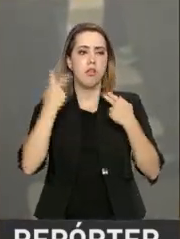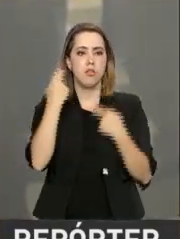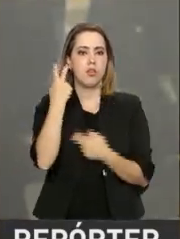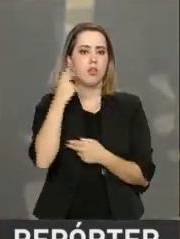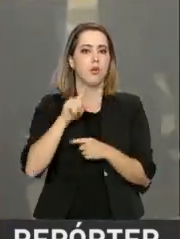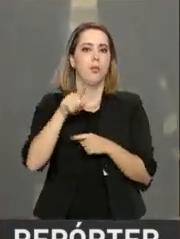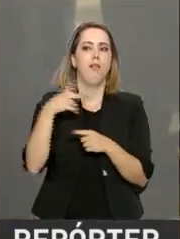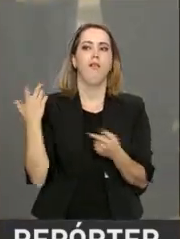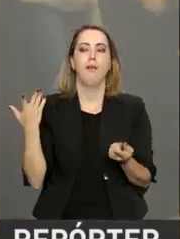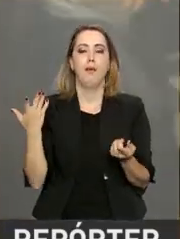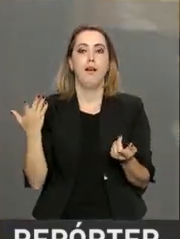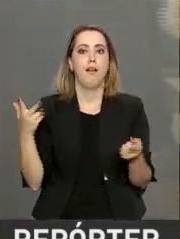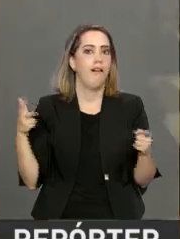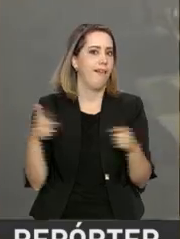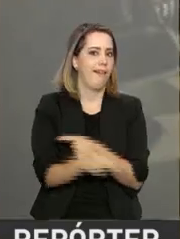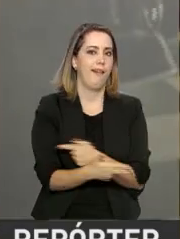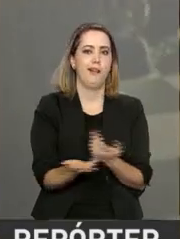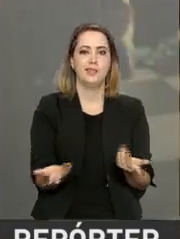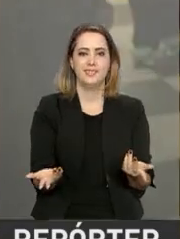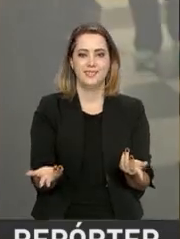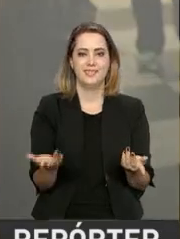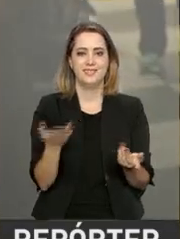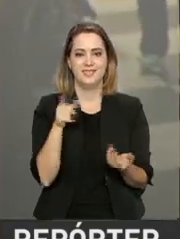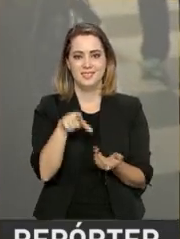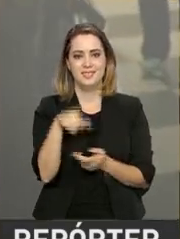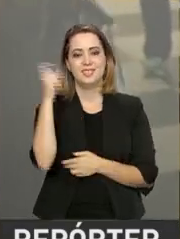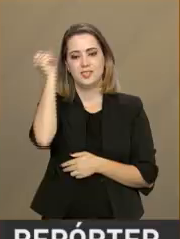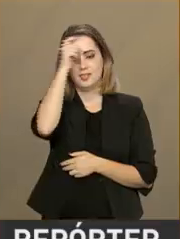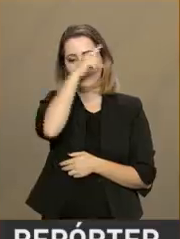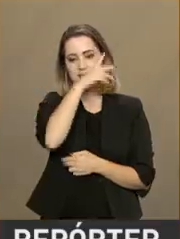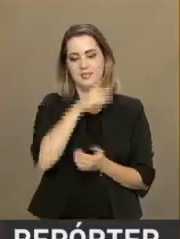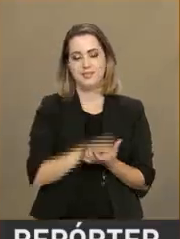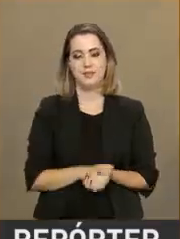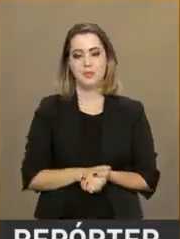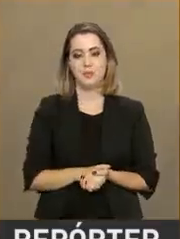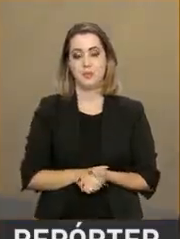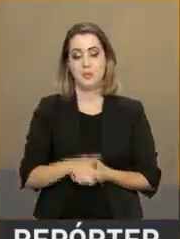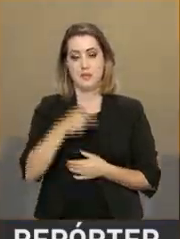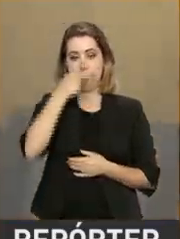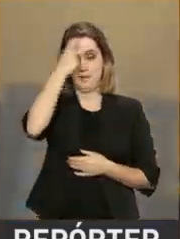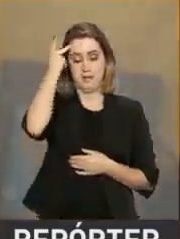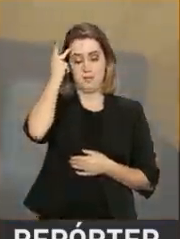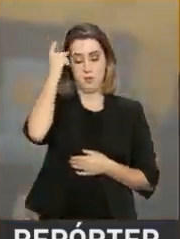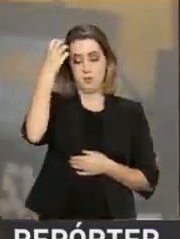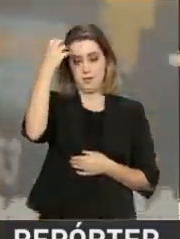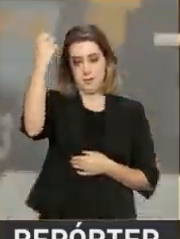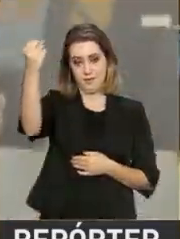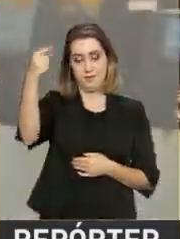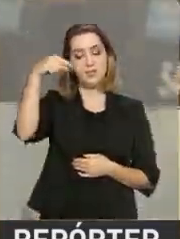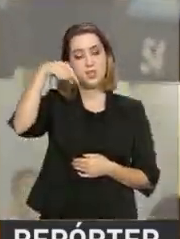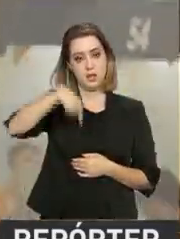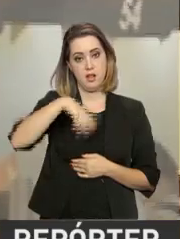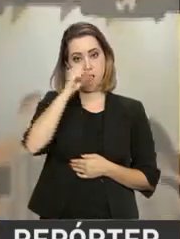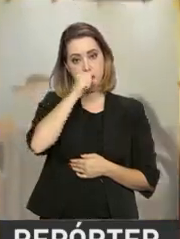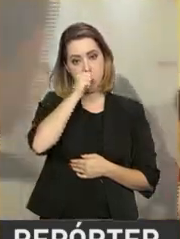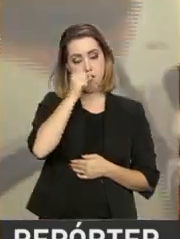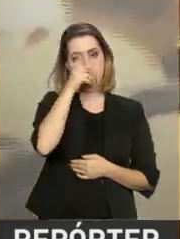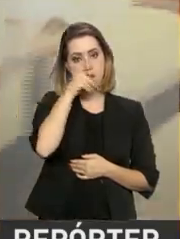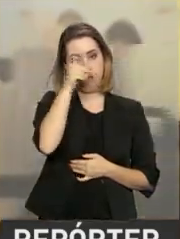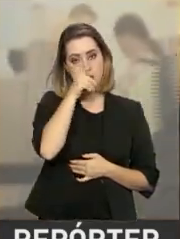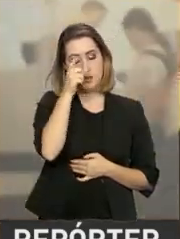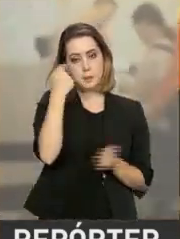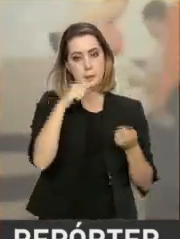verão ele tem já há outra mudança Então tem um pouco de dificuldade quem for viajar nesse final de semana deve ficar